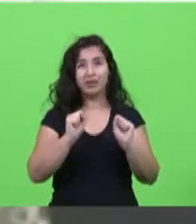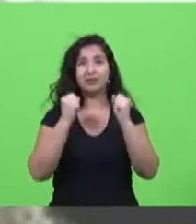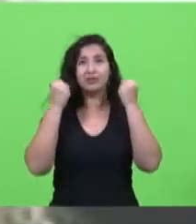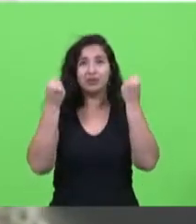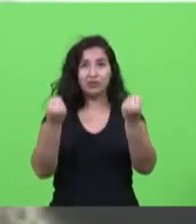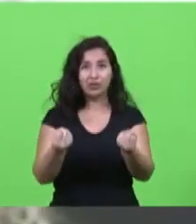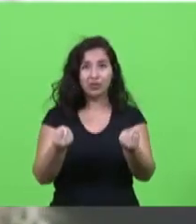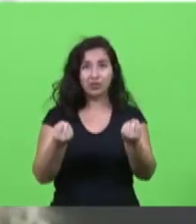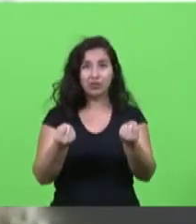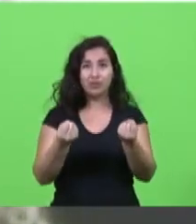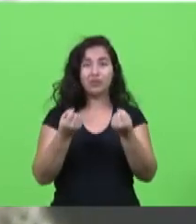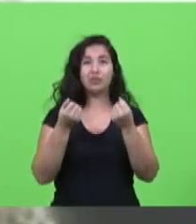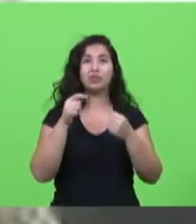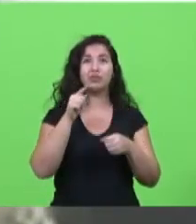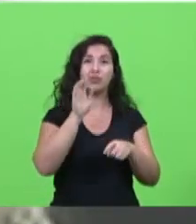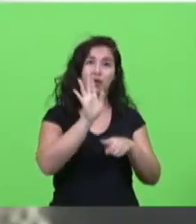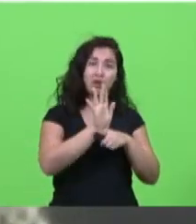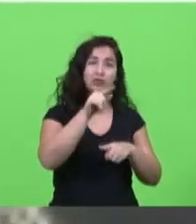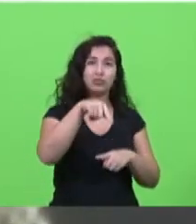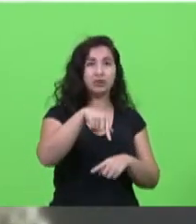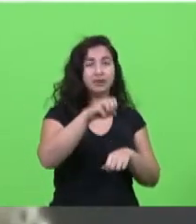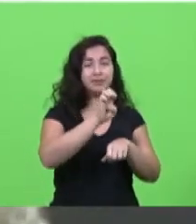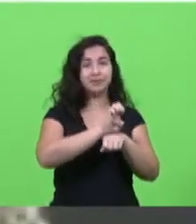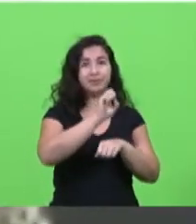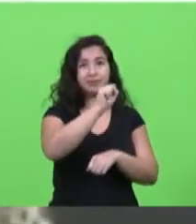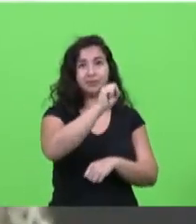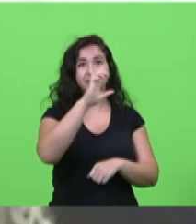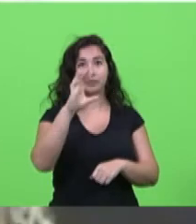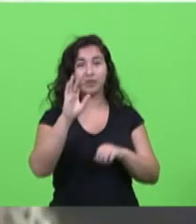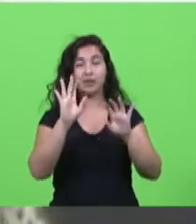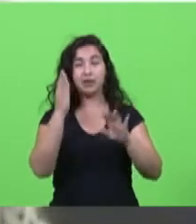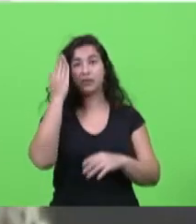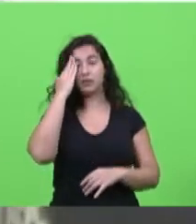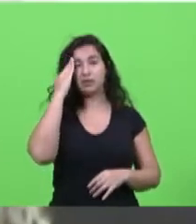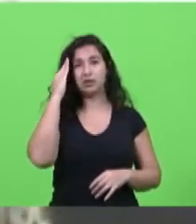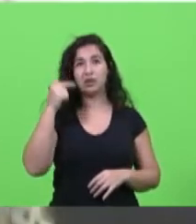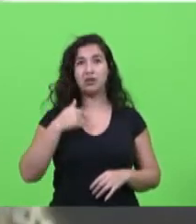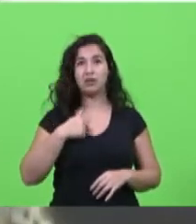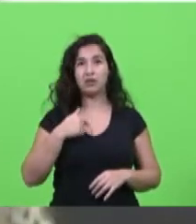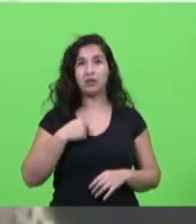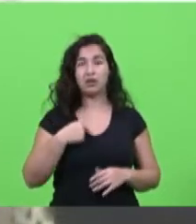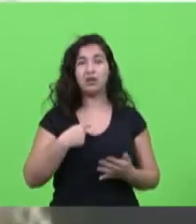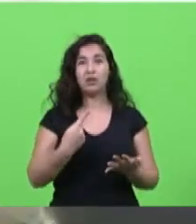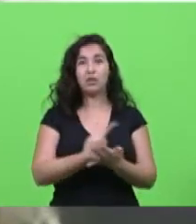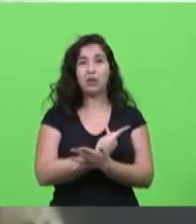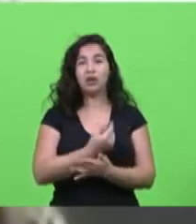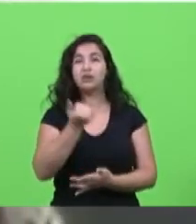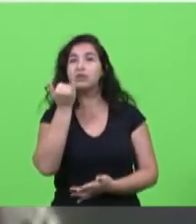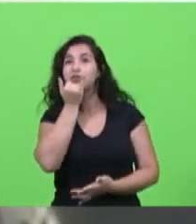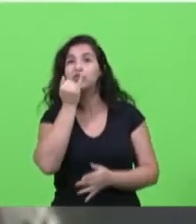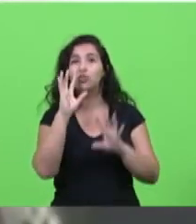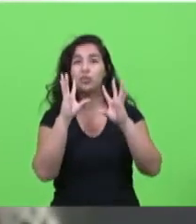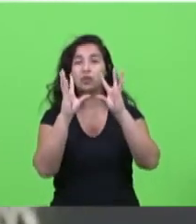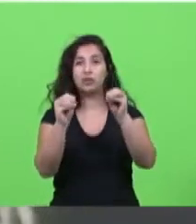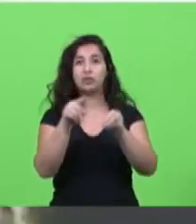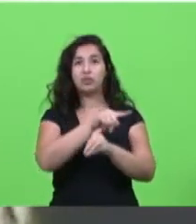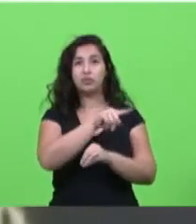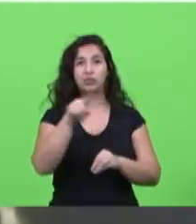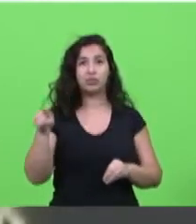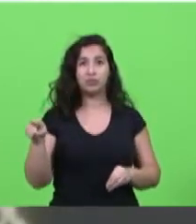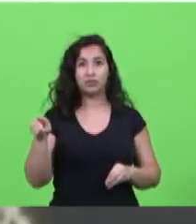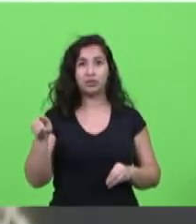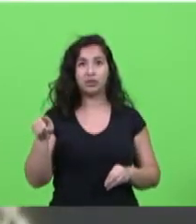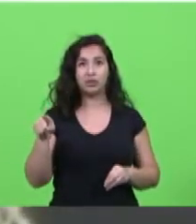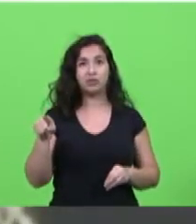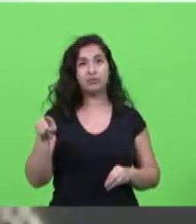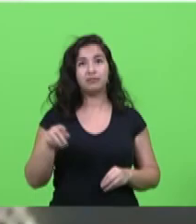ignorar isso. Mas eu também reconheço que me excedi e peço desculpas ao parlamento por isso, em nome do nosso